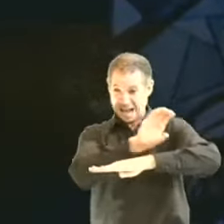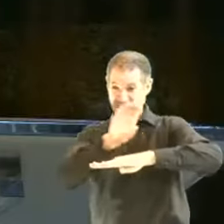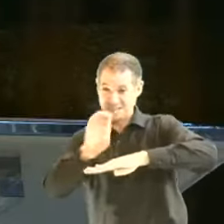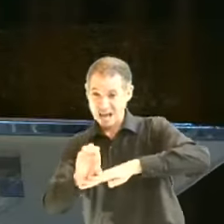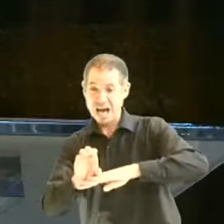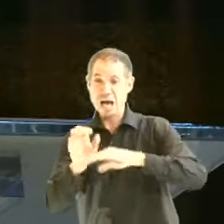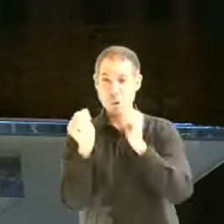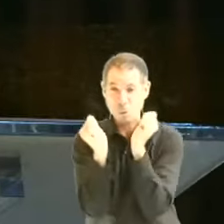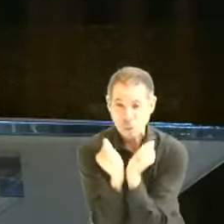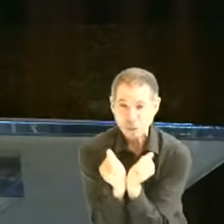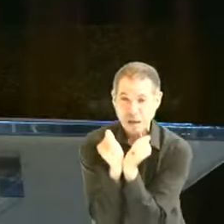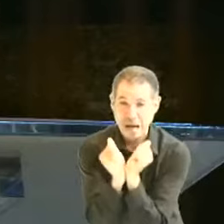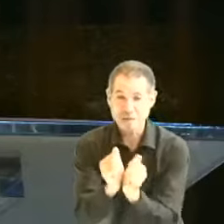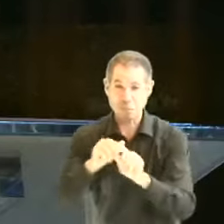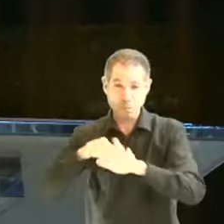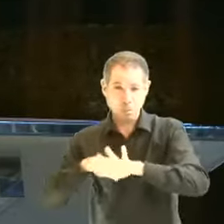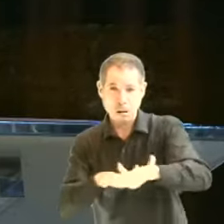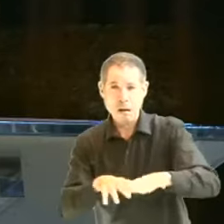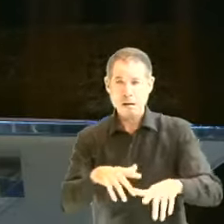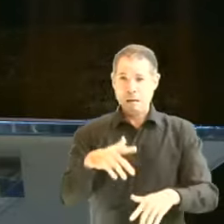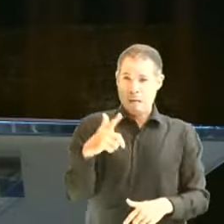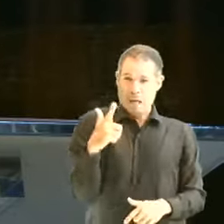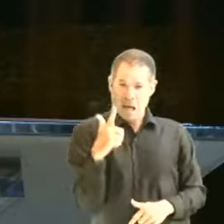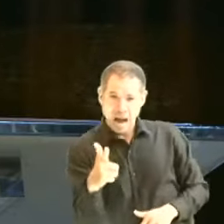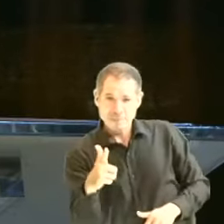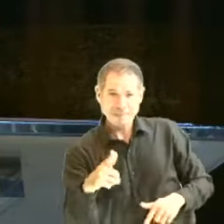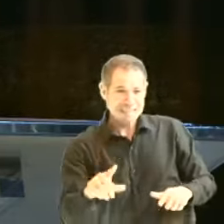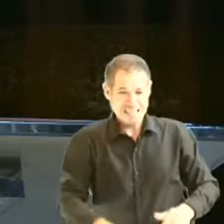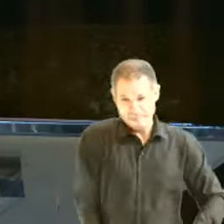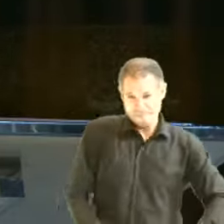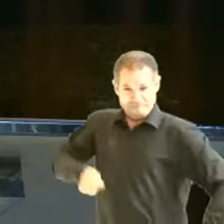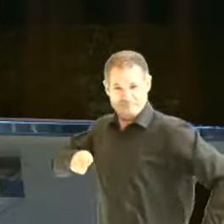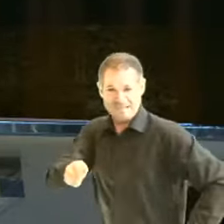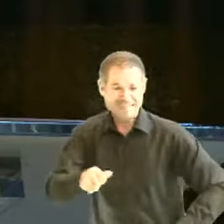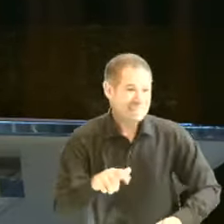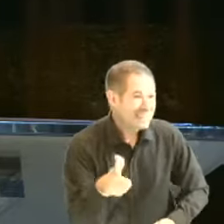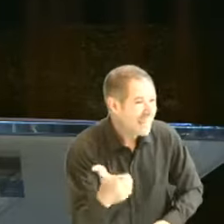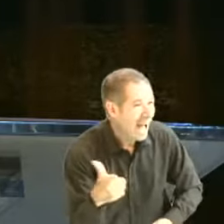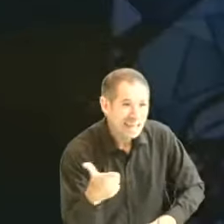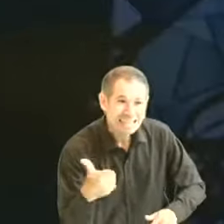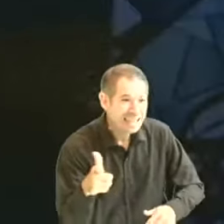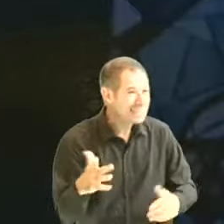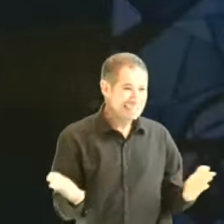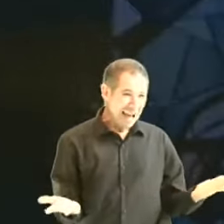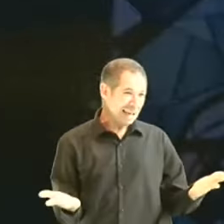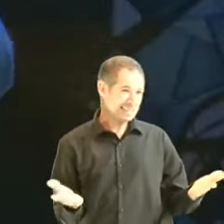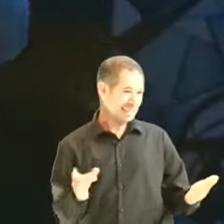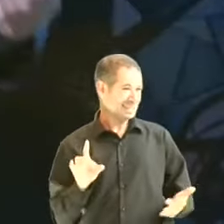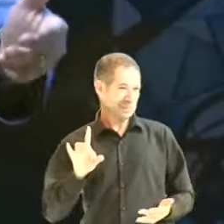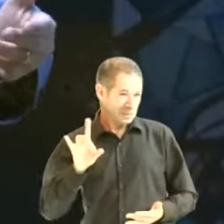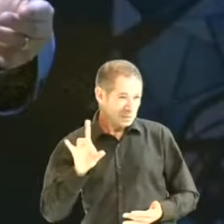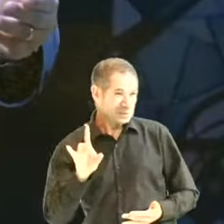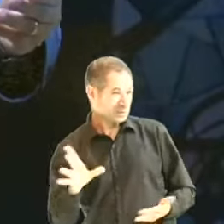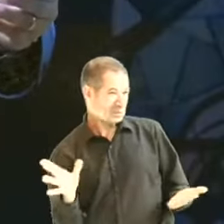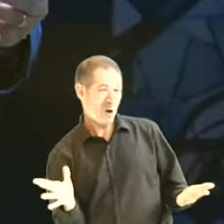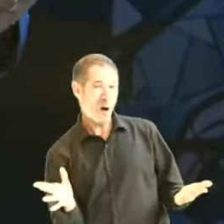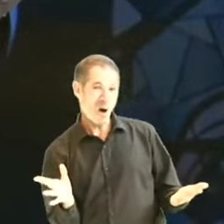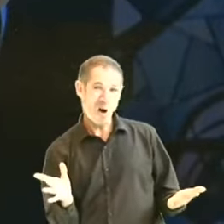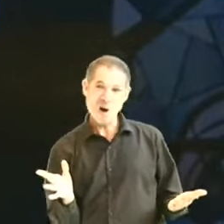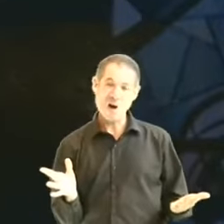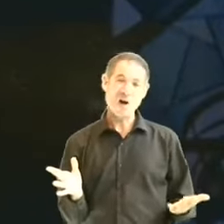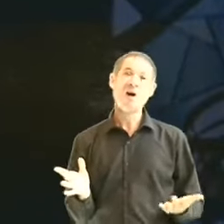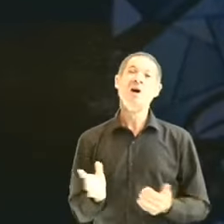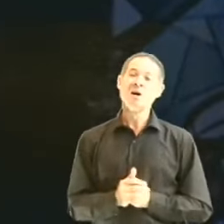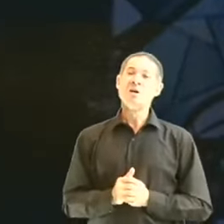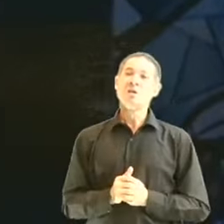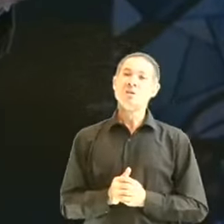bando de escravos que não tem armas, que não tem espada, que não tem nada, a não ser aquelas que eles tomassem